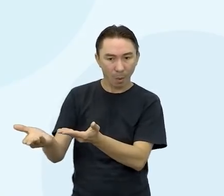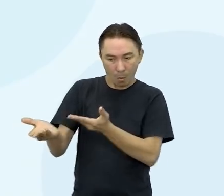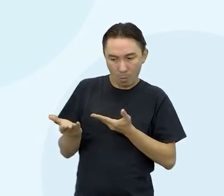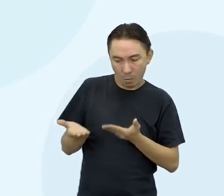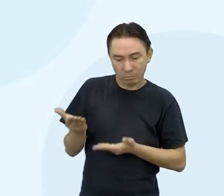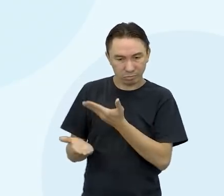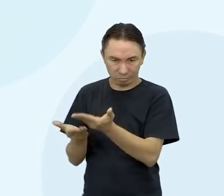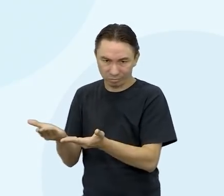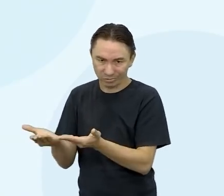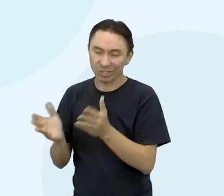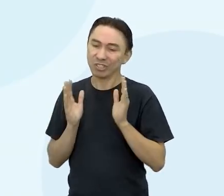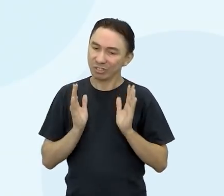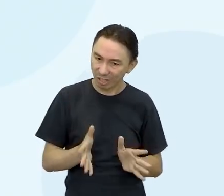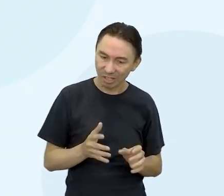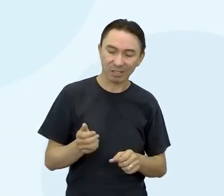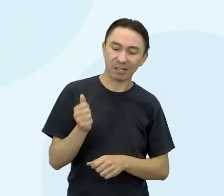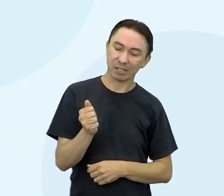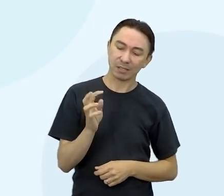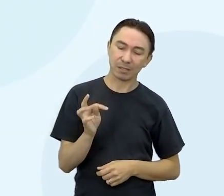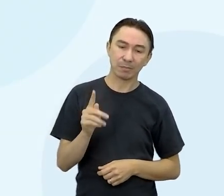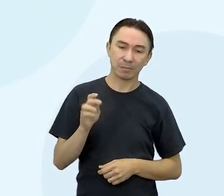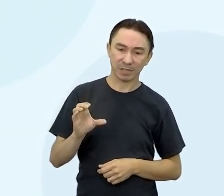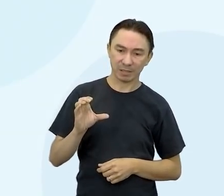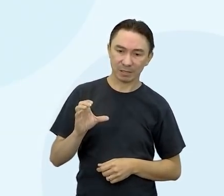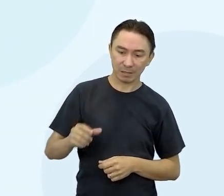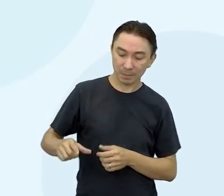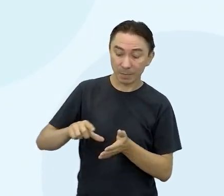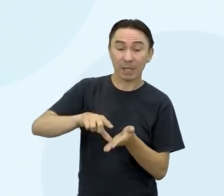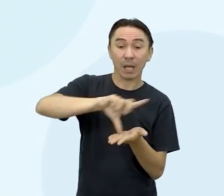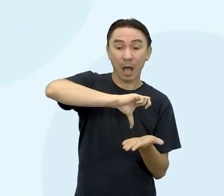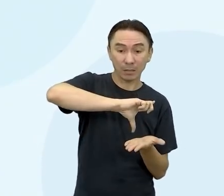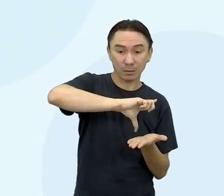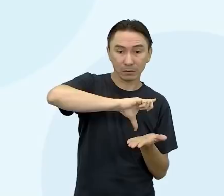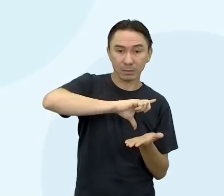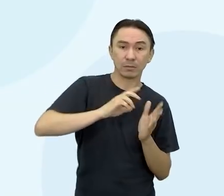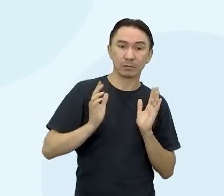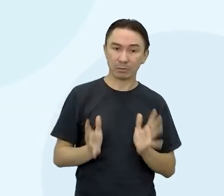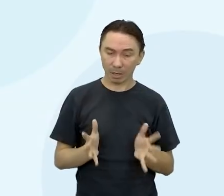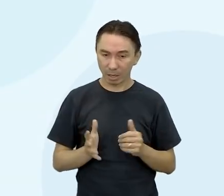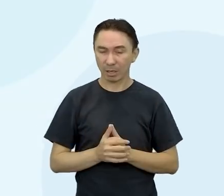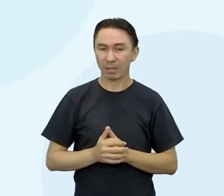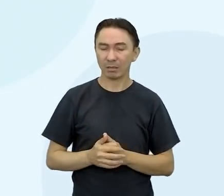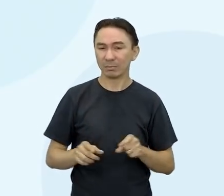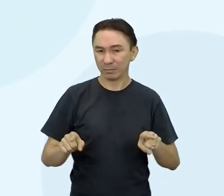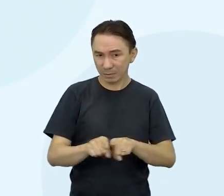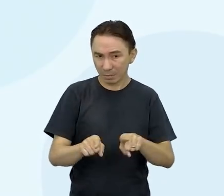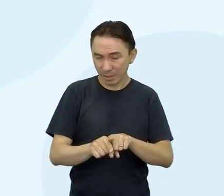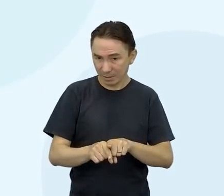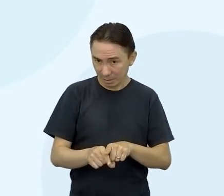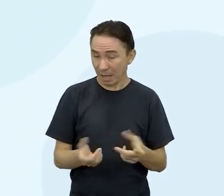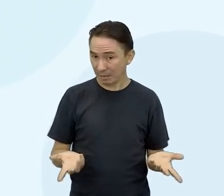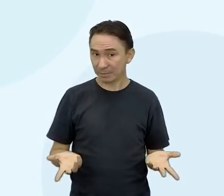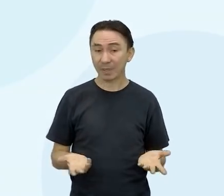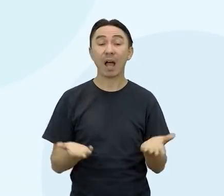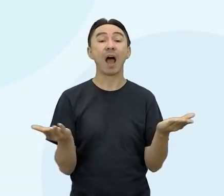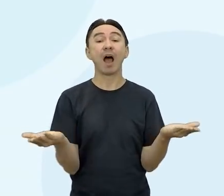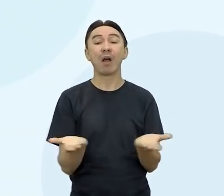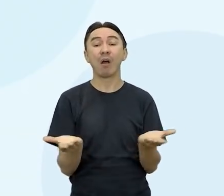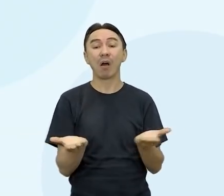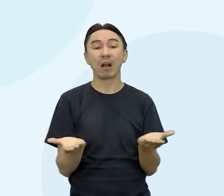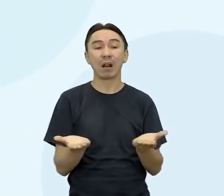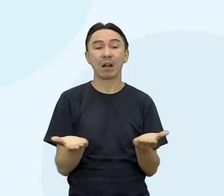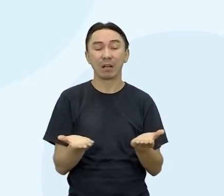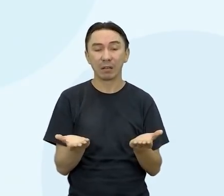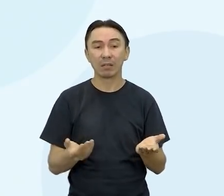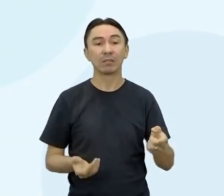dá uma olhadinha, que a gente mostra aí algumas formas, né, de como acolher também em ciências humanas, em sala de aula. E agora a gente